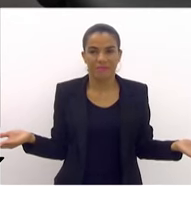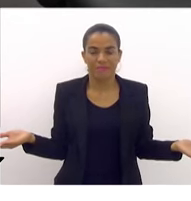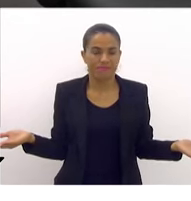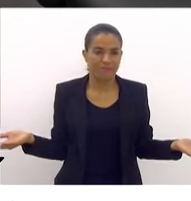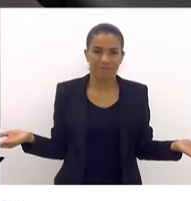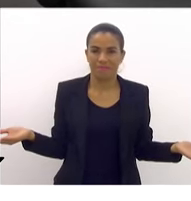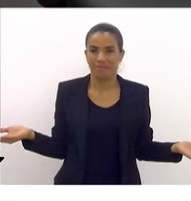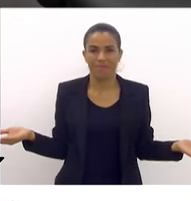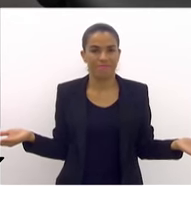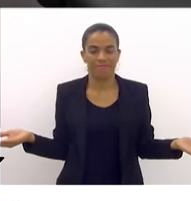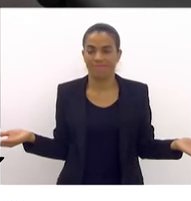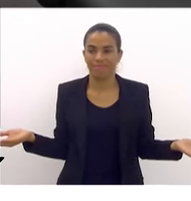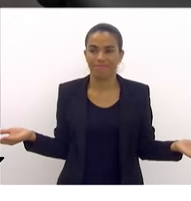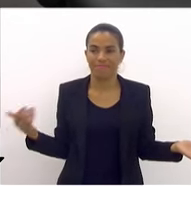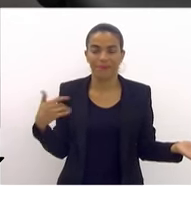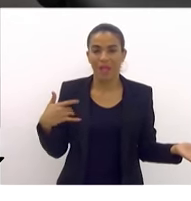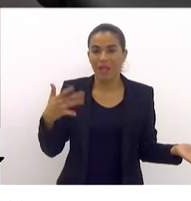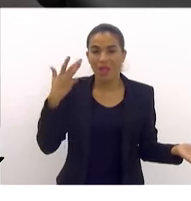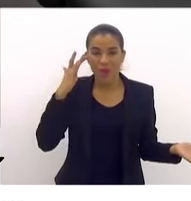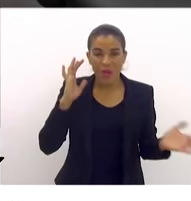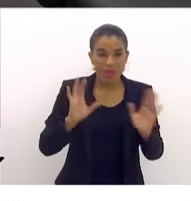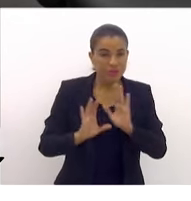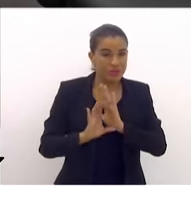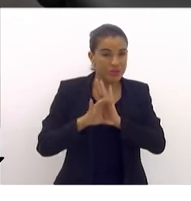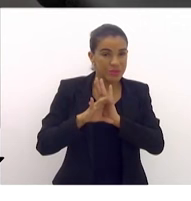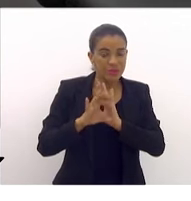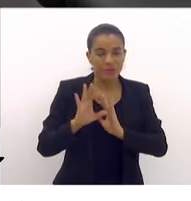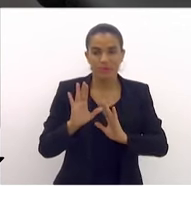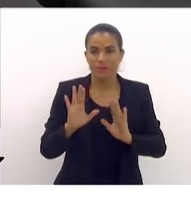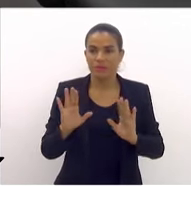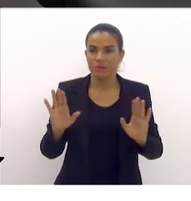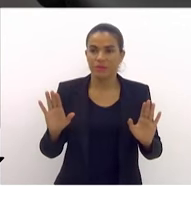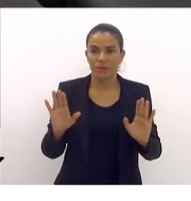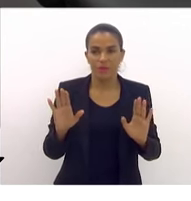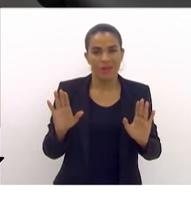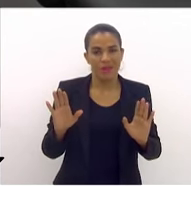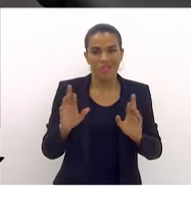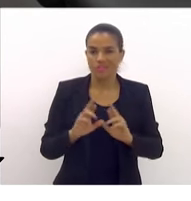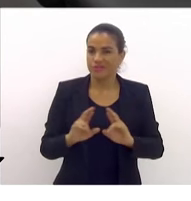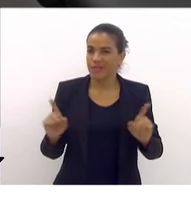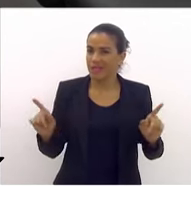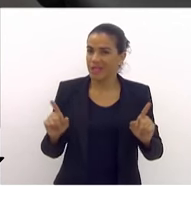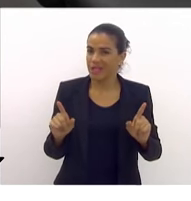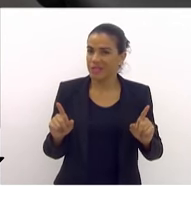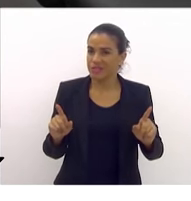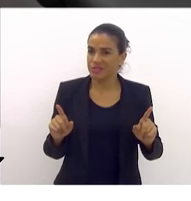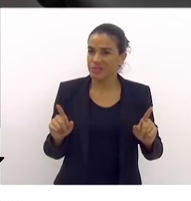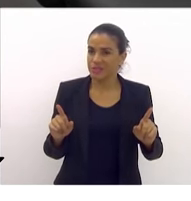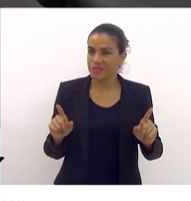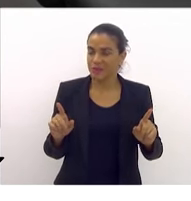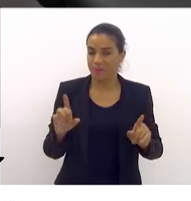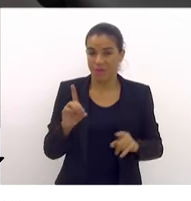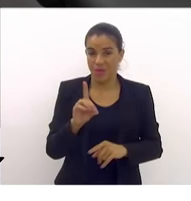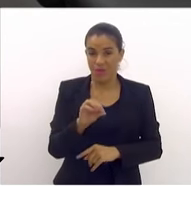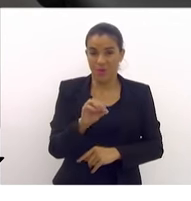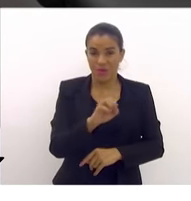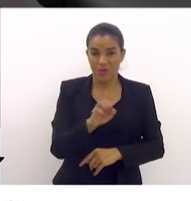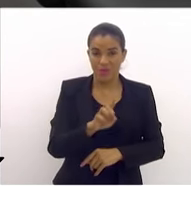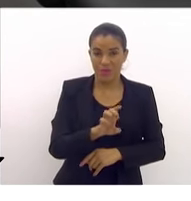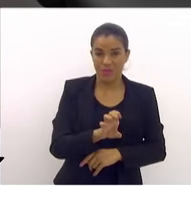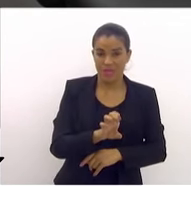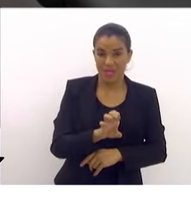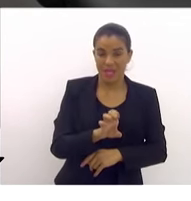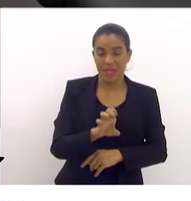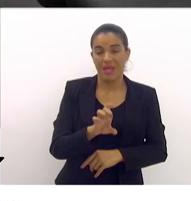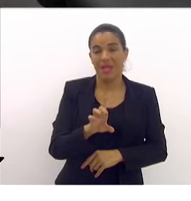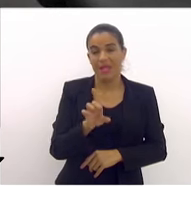Entendeu? Eu acho que o conceito... É totalmente diferente. É o Zé Delivery com o que eu estou